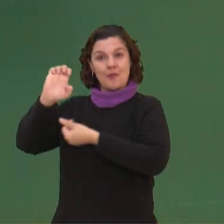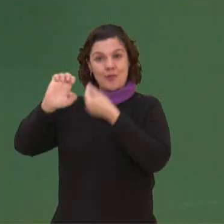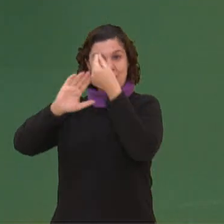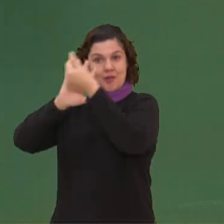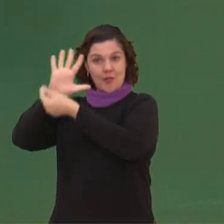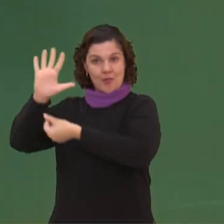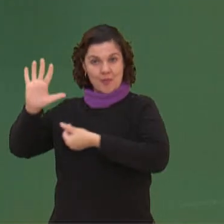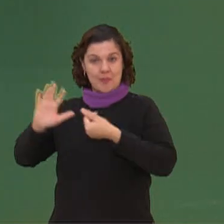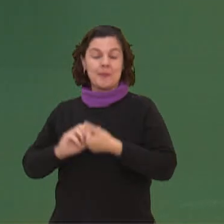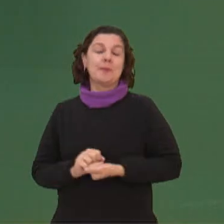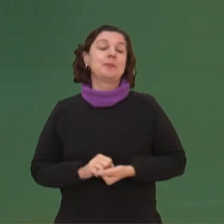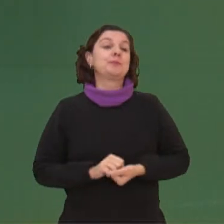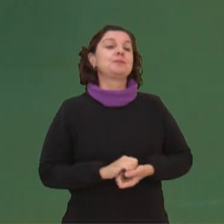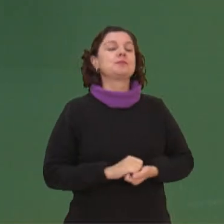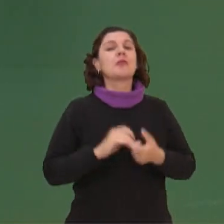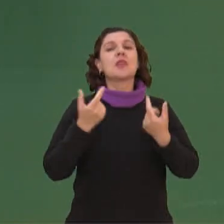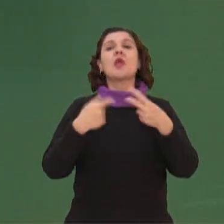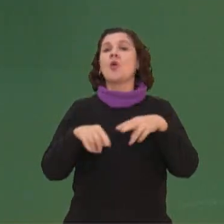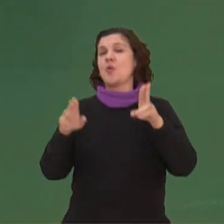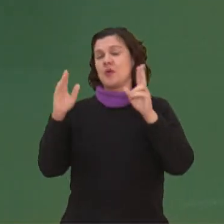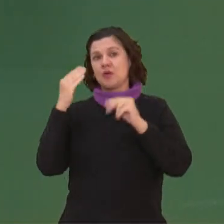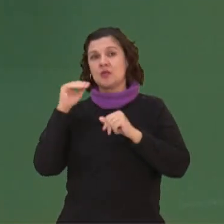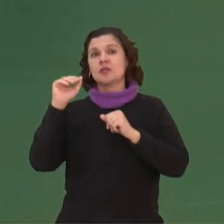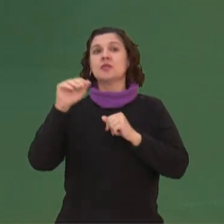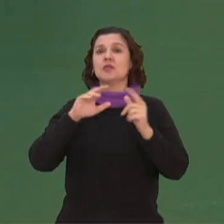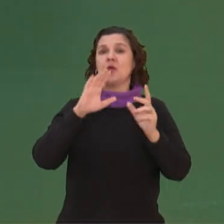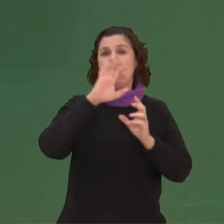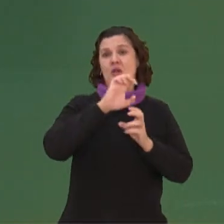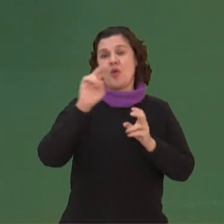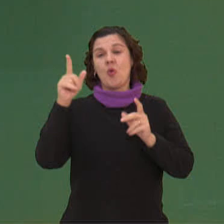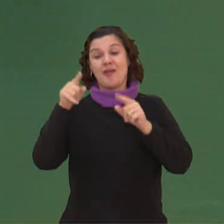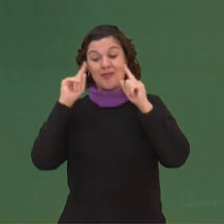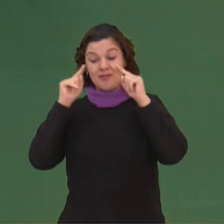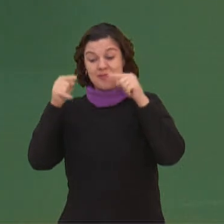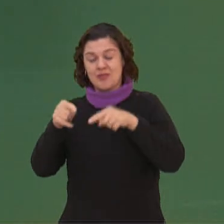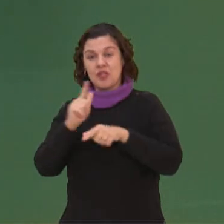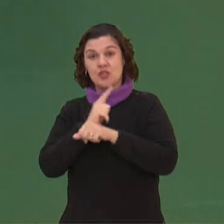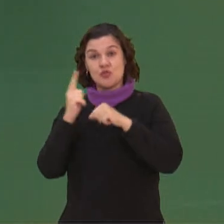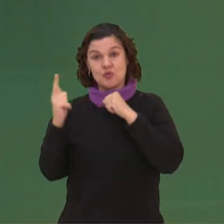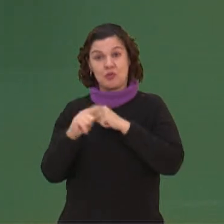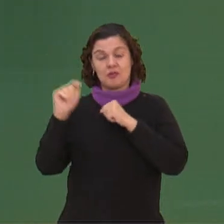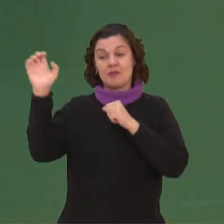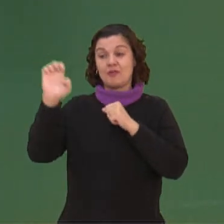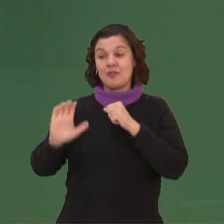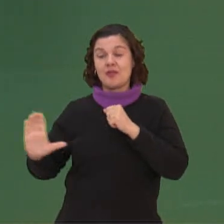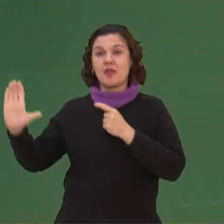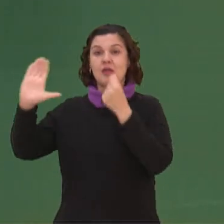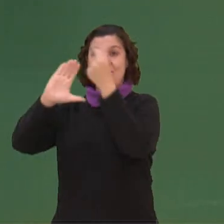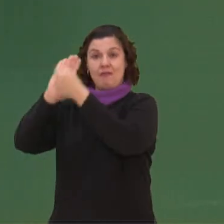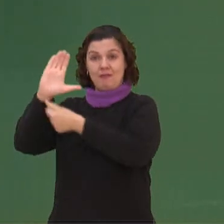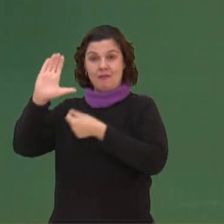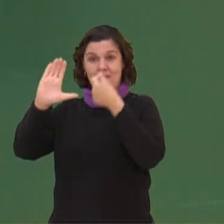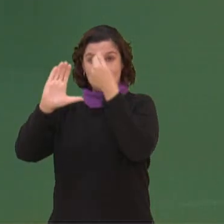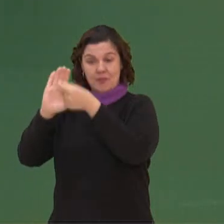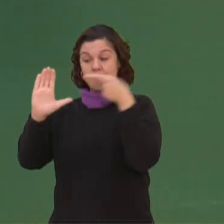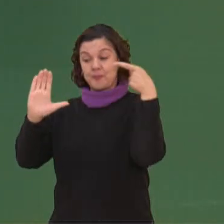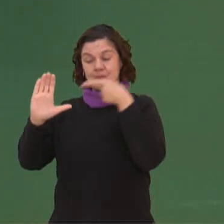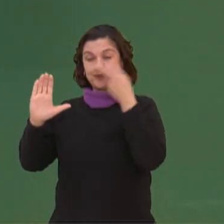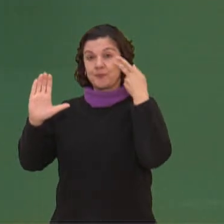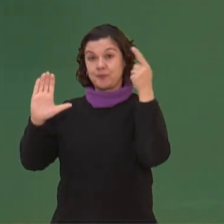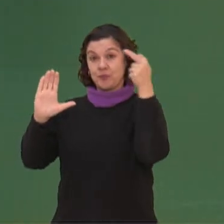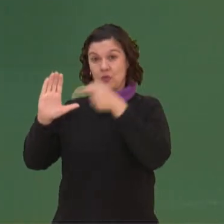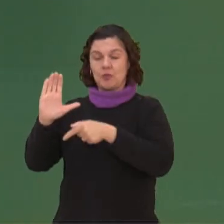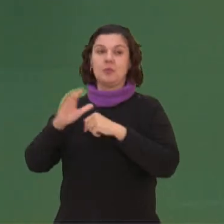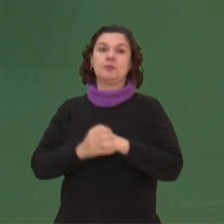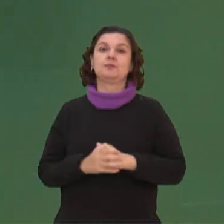outro, em outras disciplinas o E tem outro sentido, mas pensando na geografia é comum União